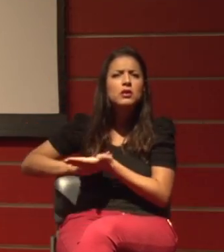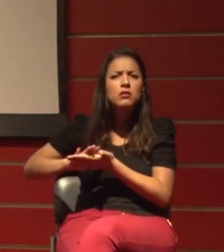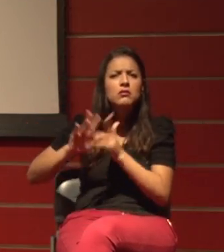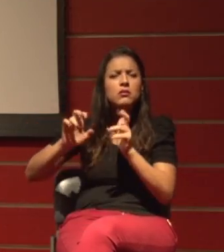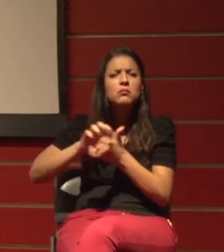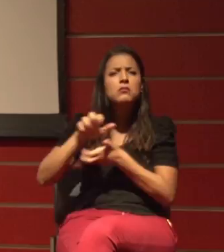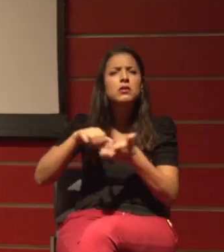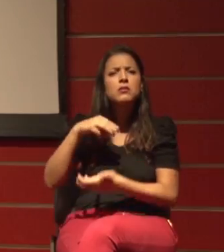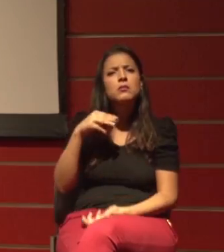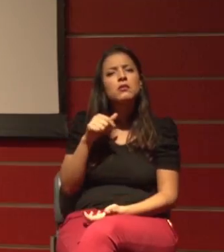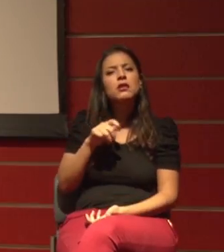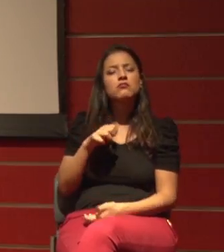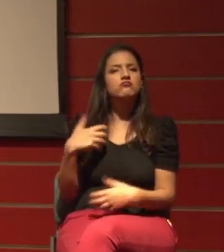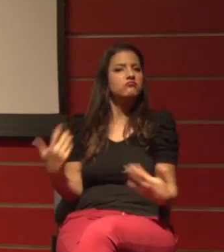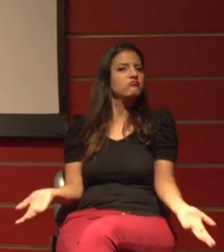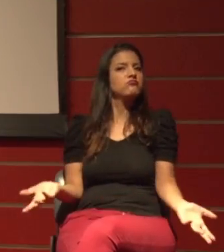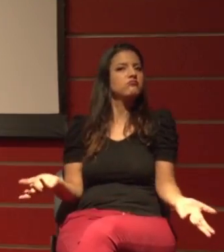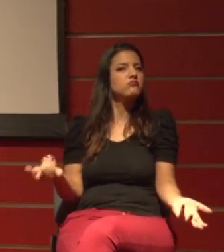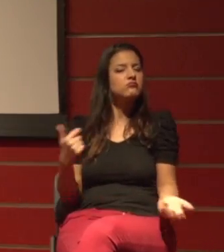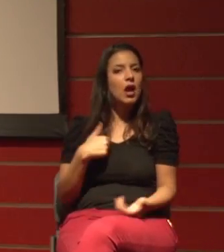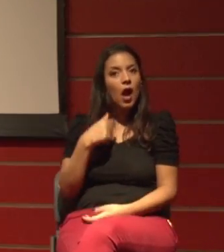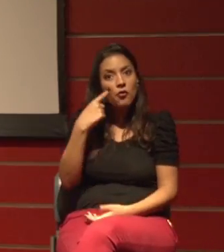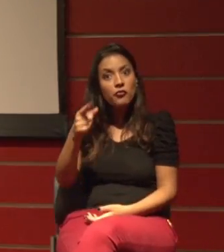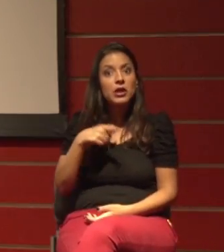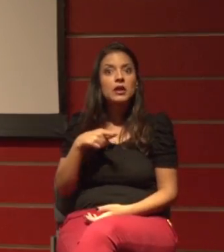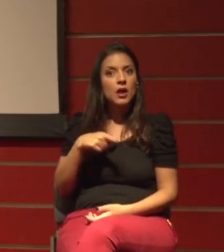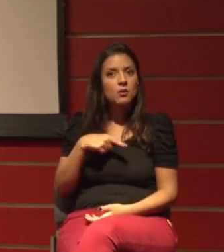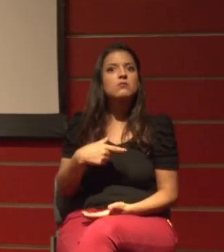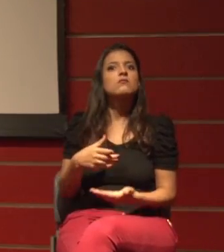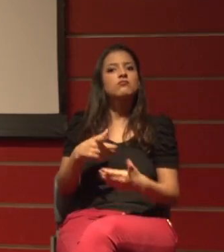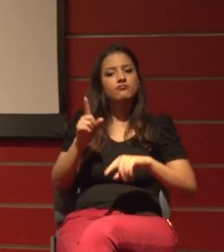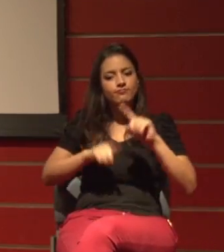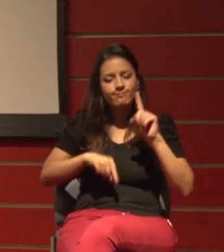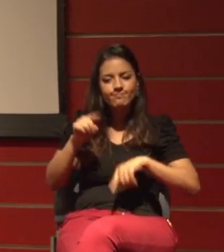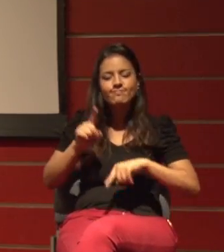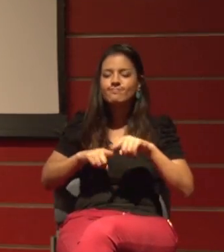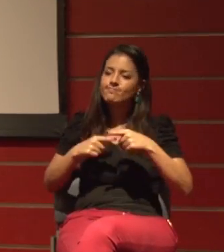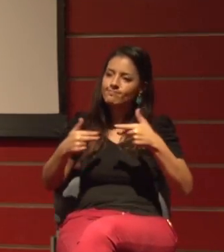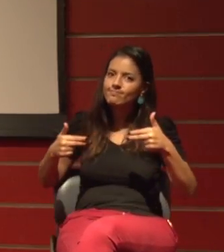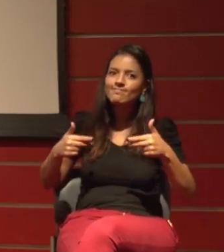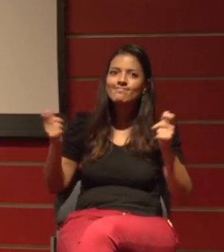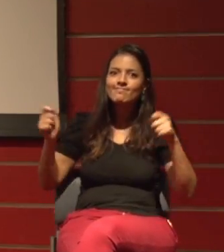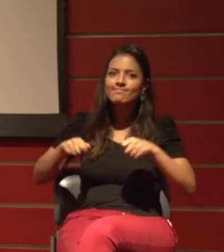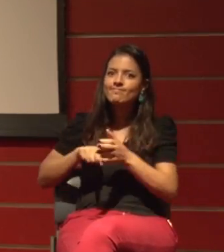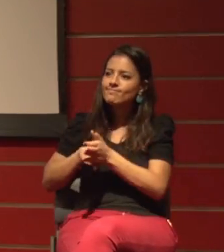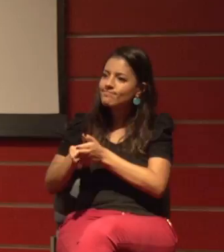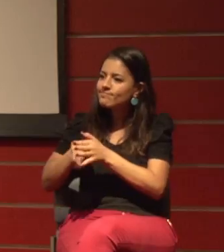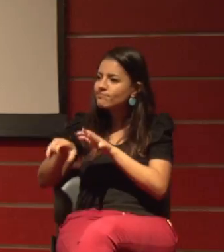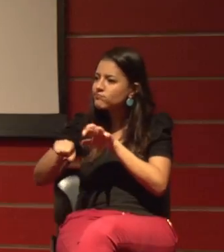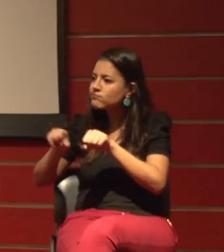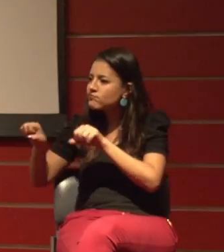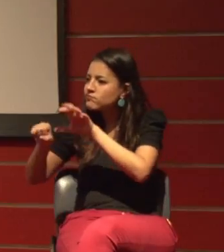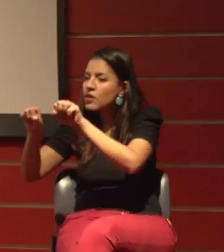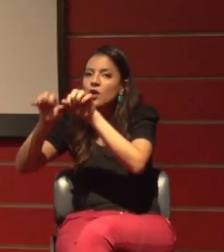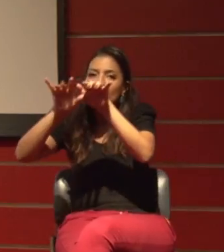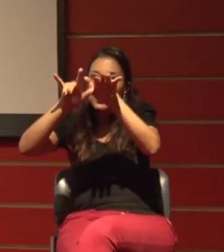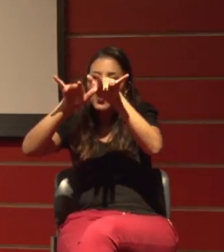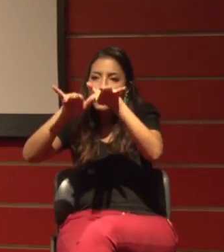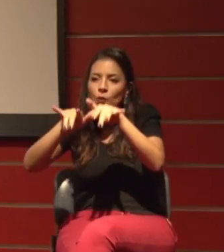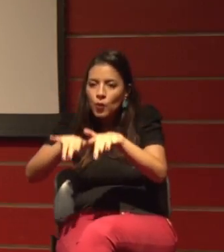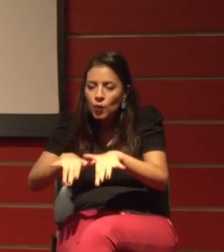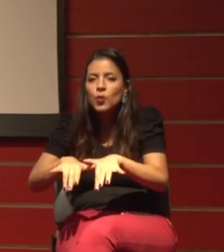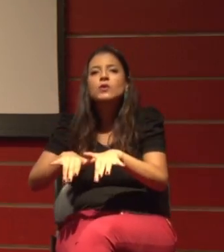foi que eu vi que havia uma riqueza de um material ali a ser escrito a ser pesquisado né já um bom material escrito